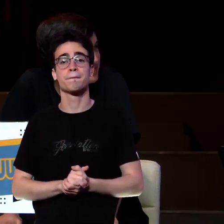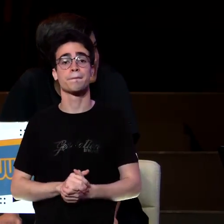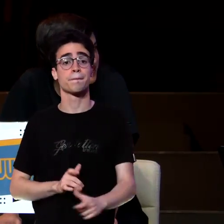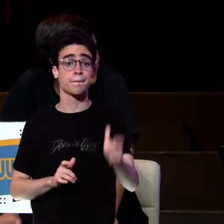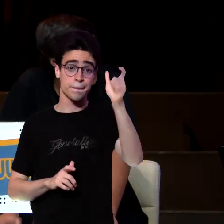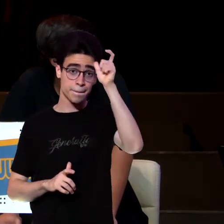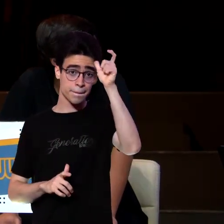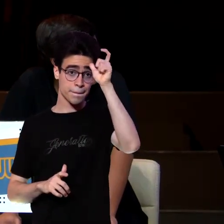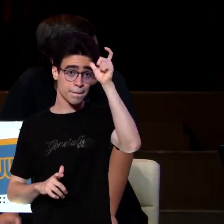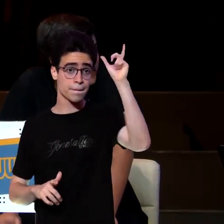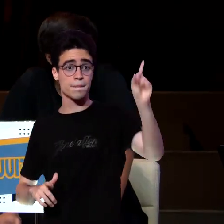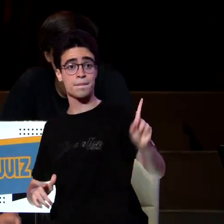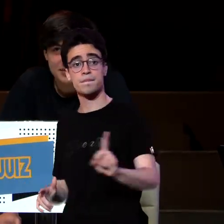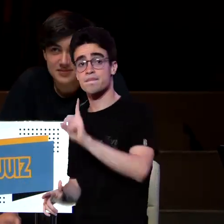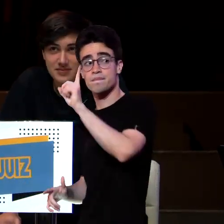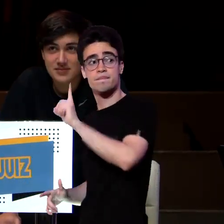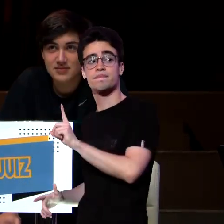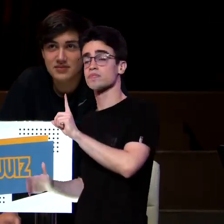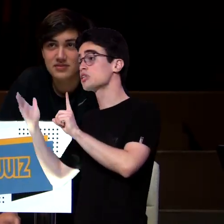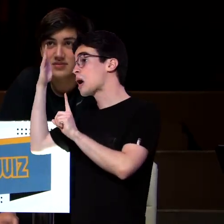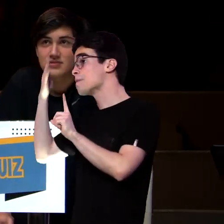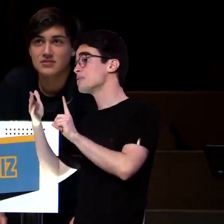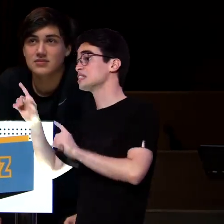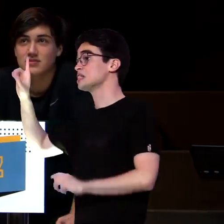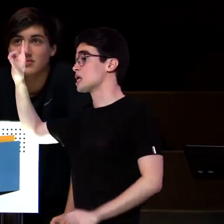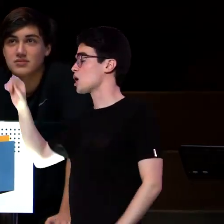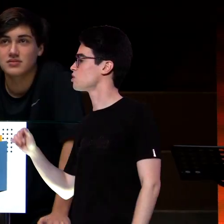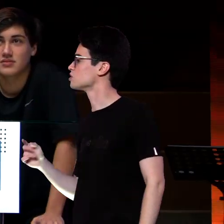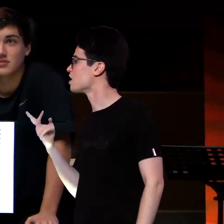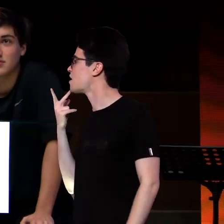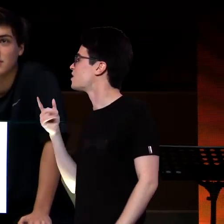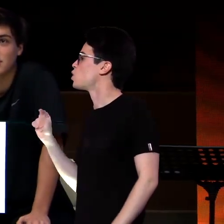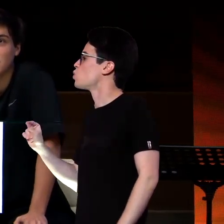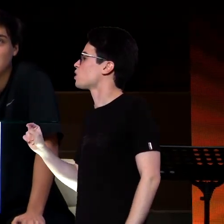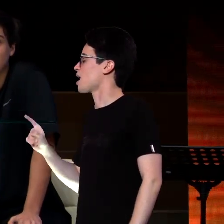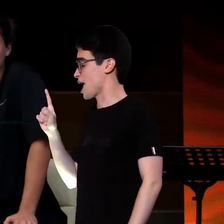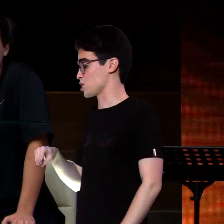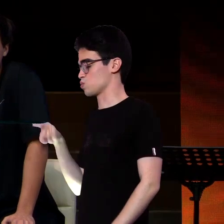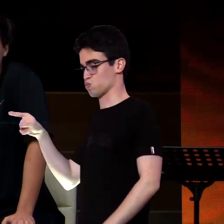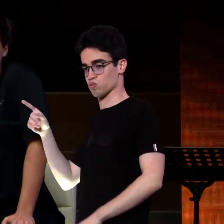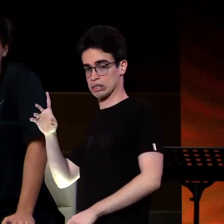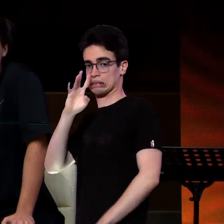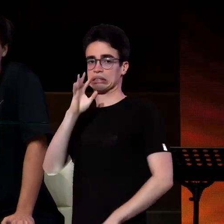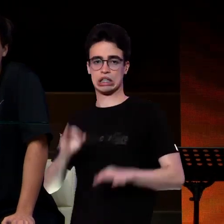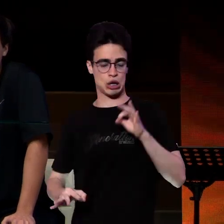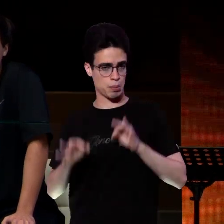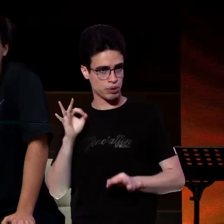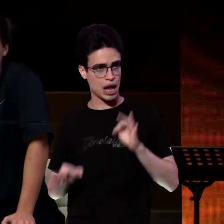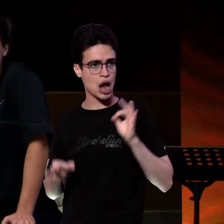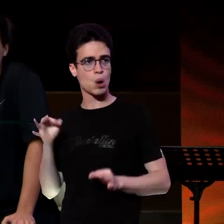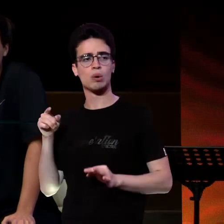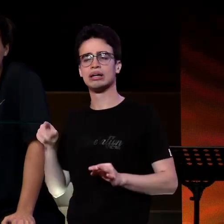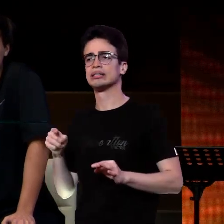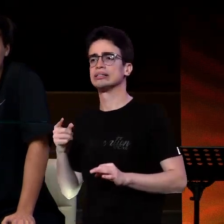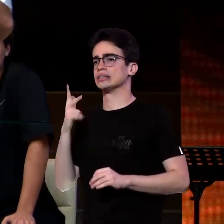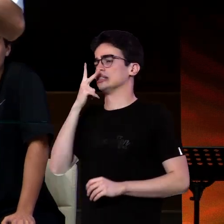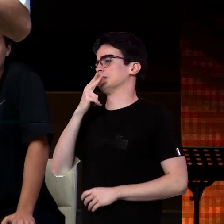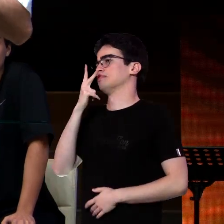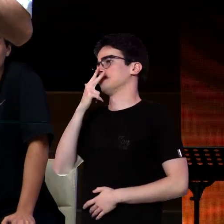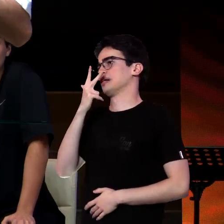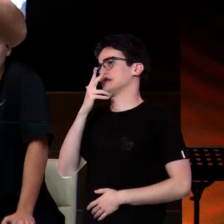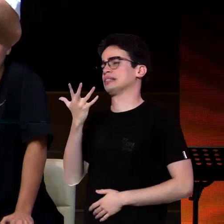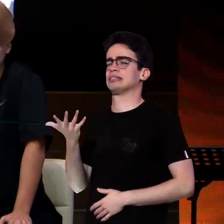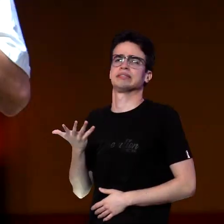Satanás aparece diante de Deus, fazendo uma coisa que num tribunal se chama como se